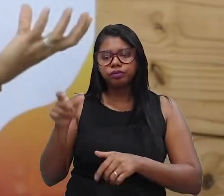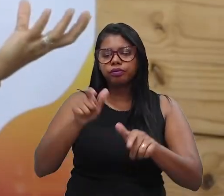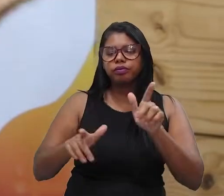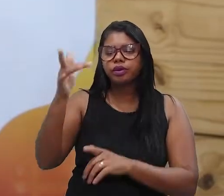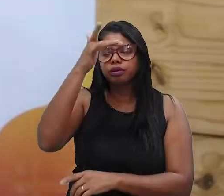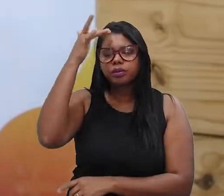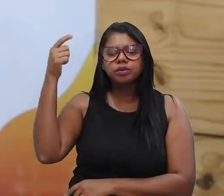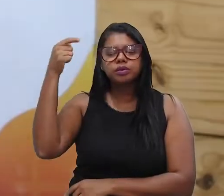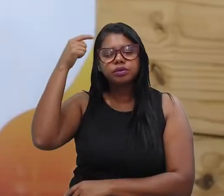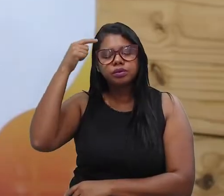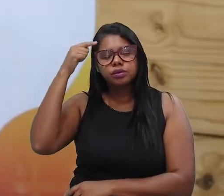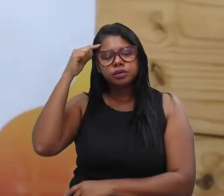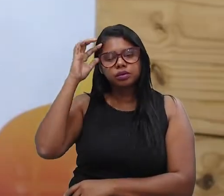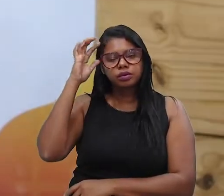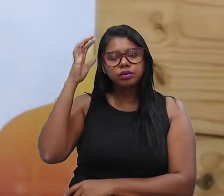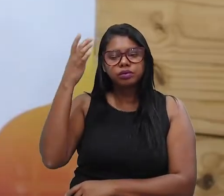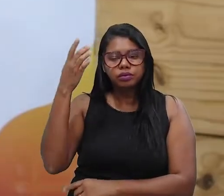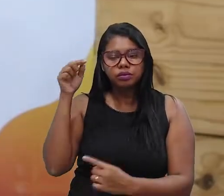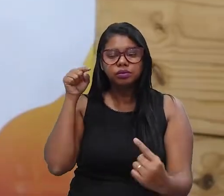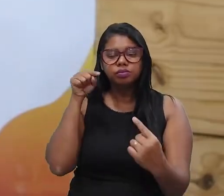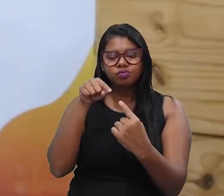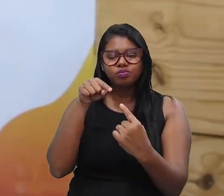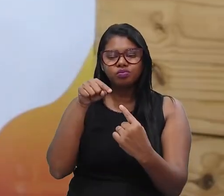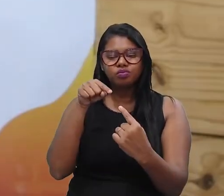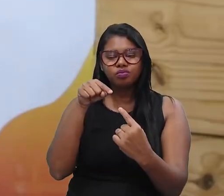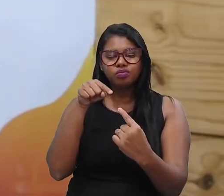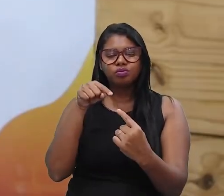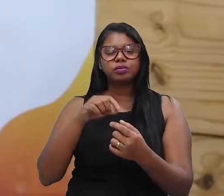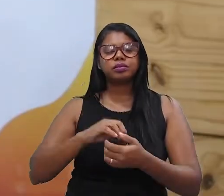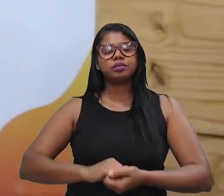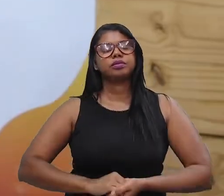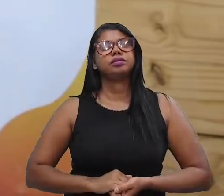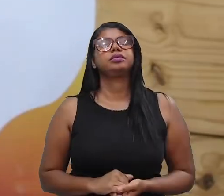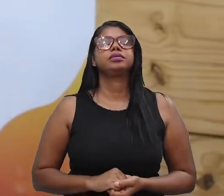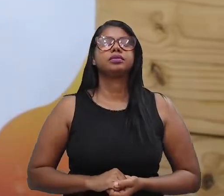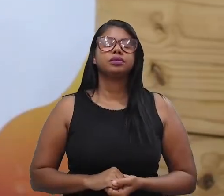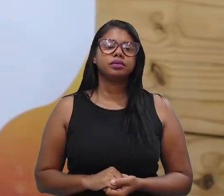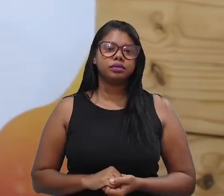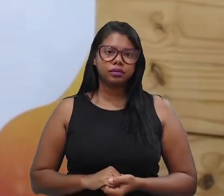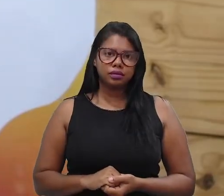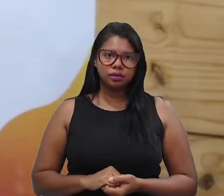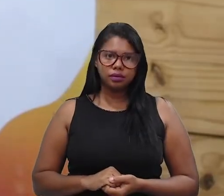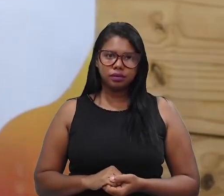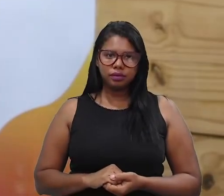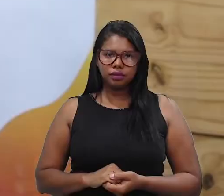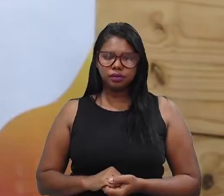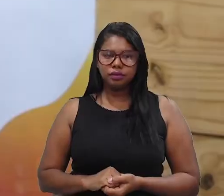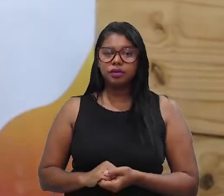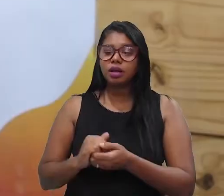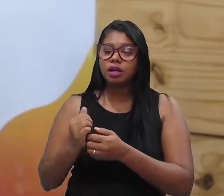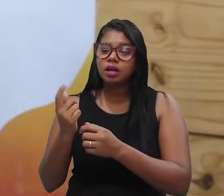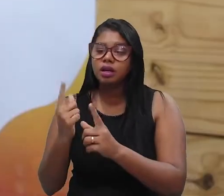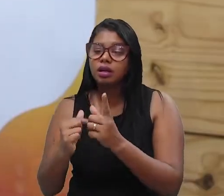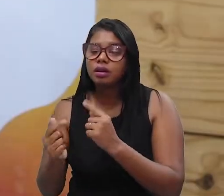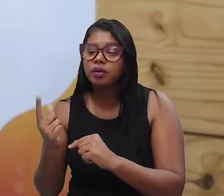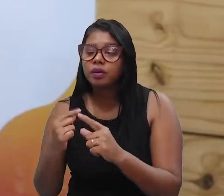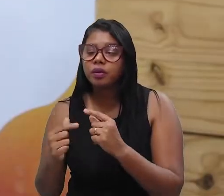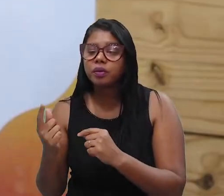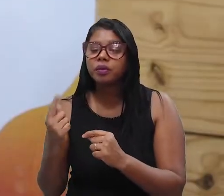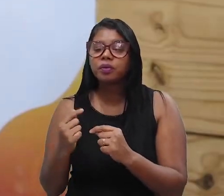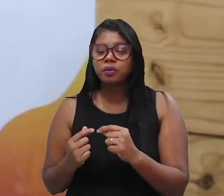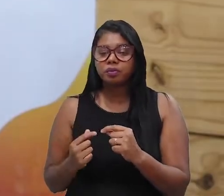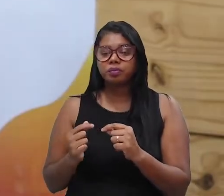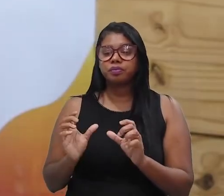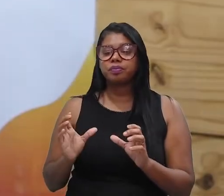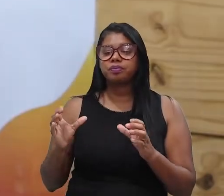voltadas para um objetivo, ok? E a economia colaborativa,